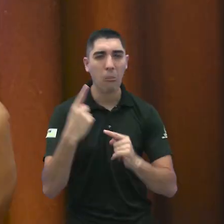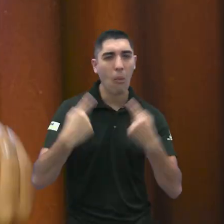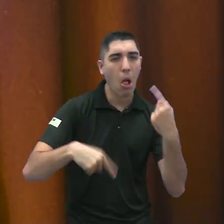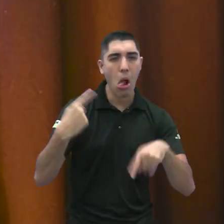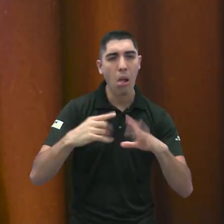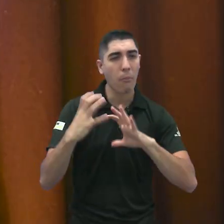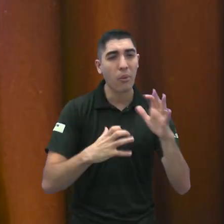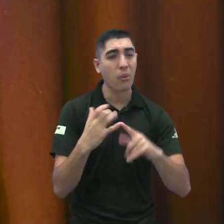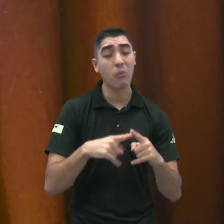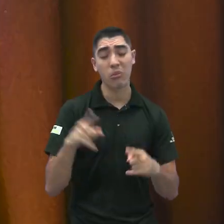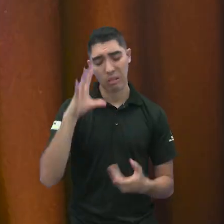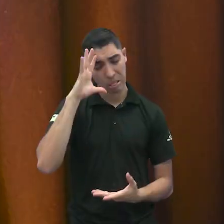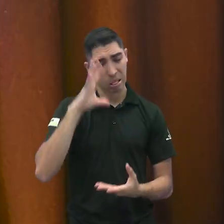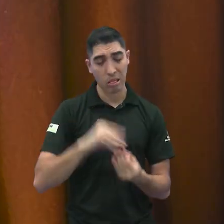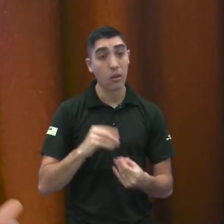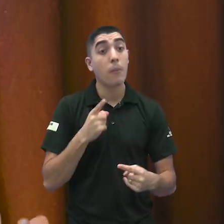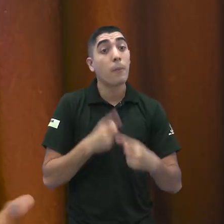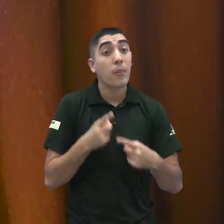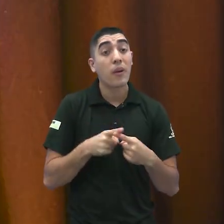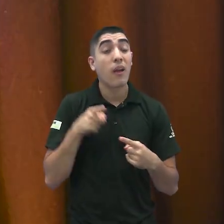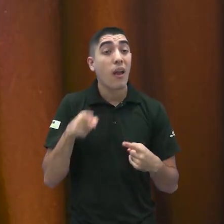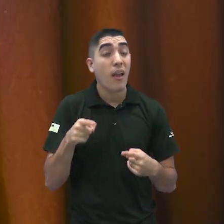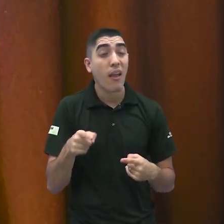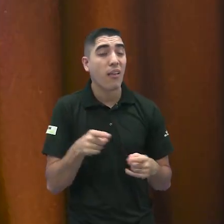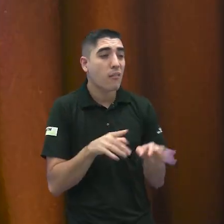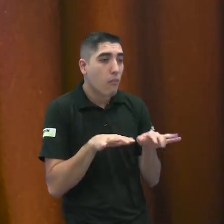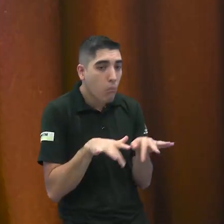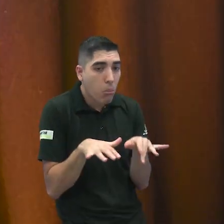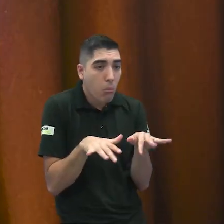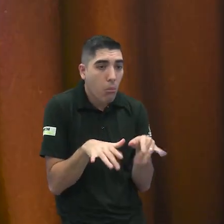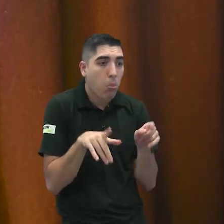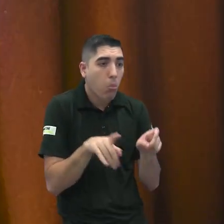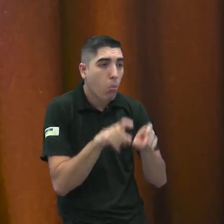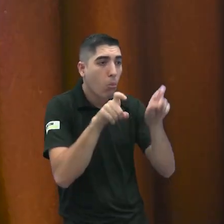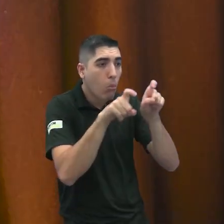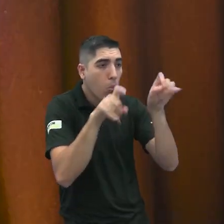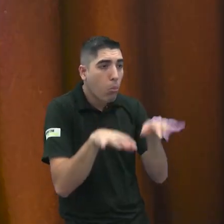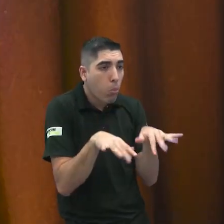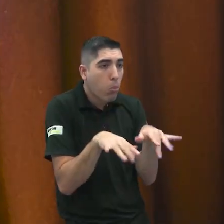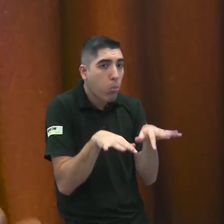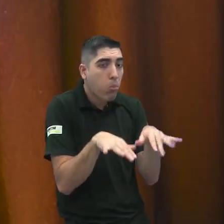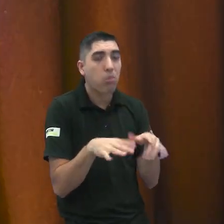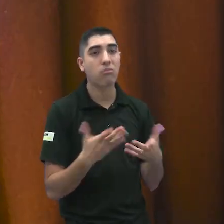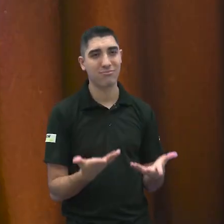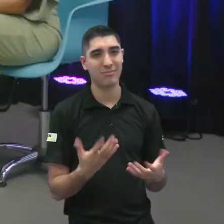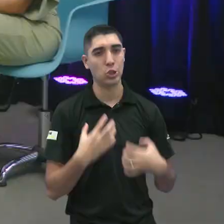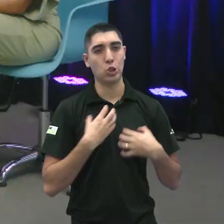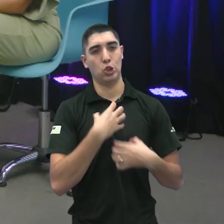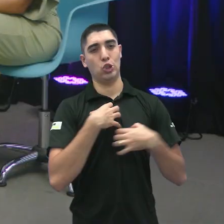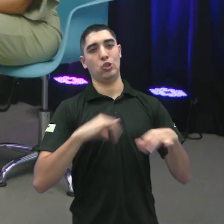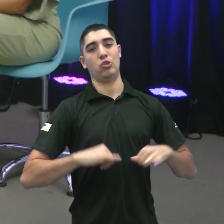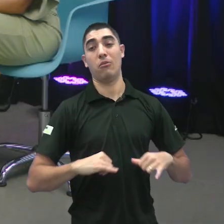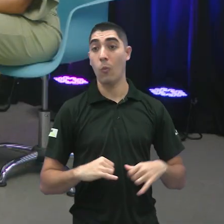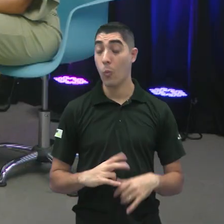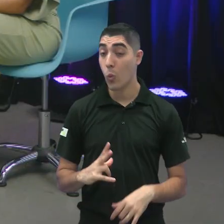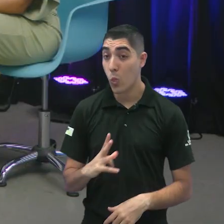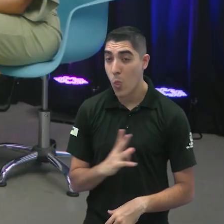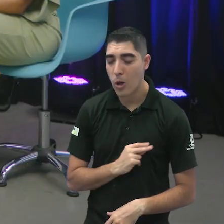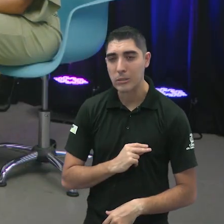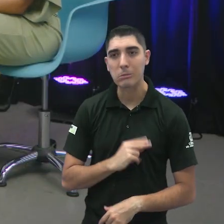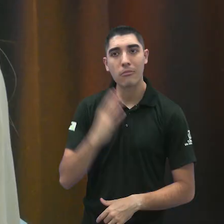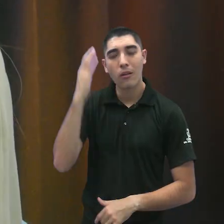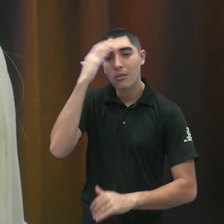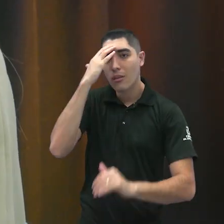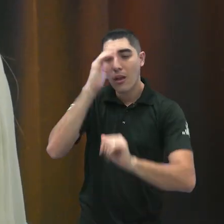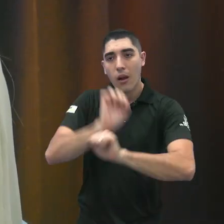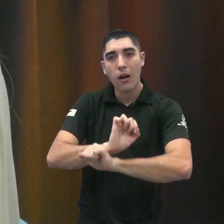não entende a dor dela, e aí ela fica o tempo todo se colocando em ambientes e lugares que despertam essa dor. Muito bom, Jana. Eu acho que ficou